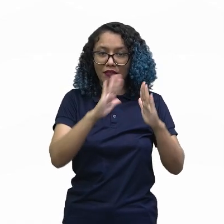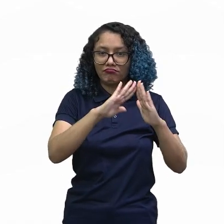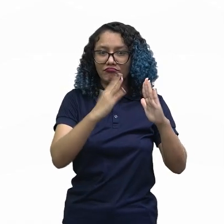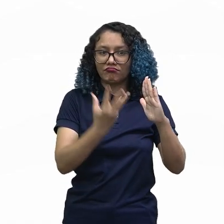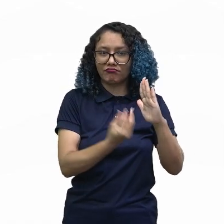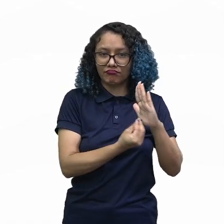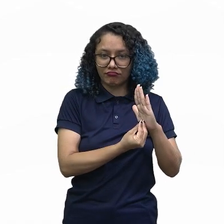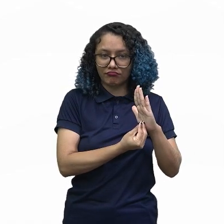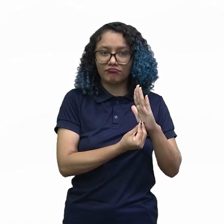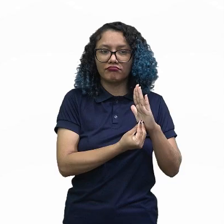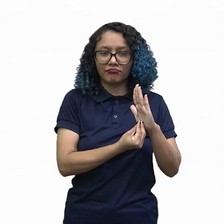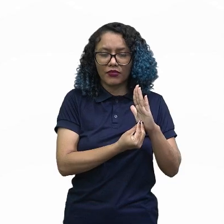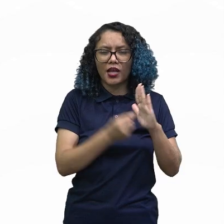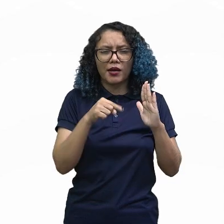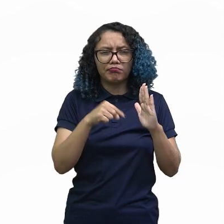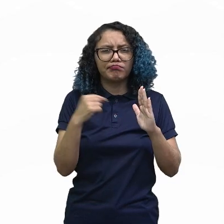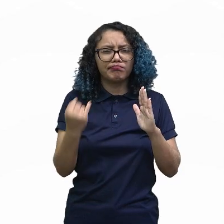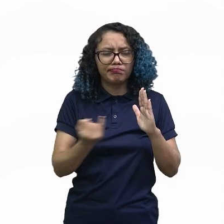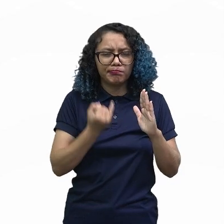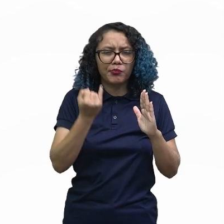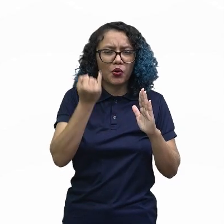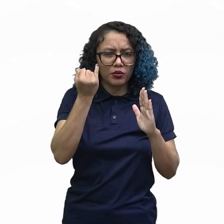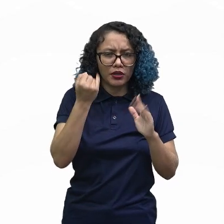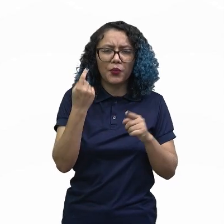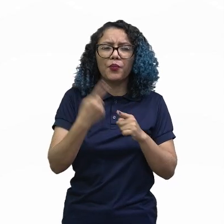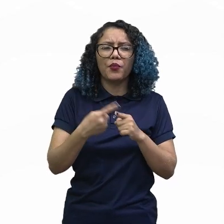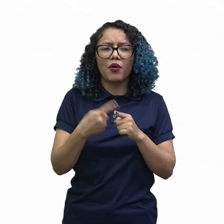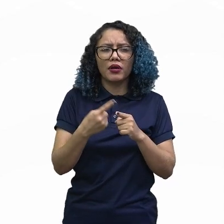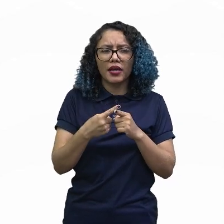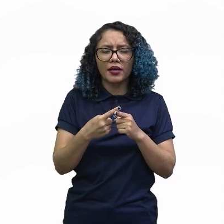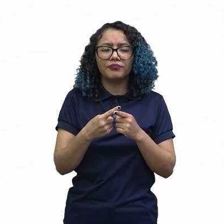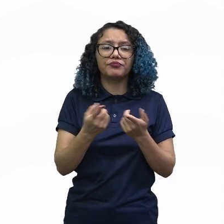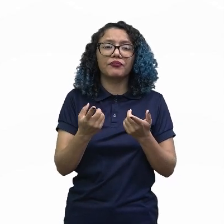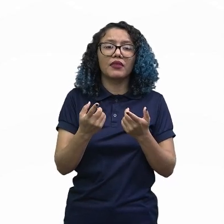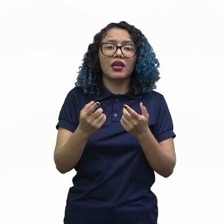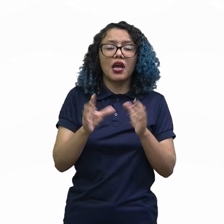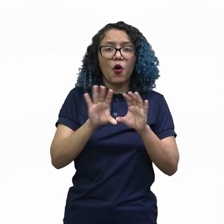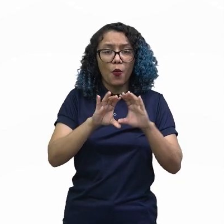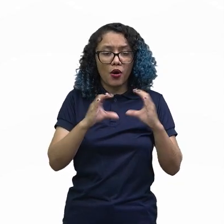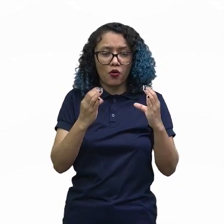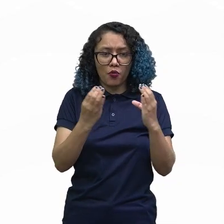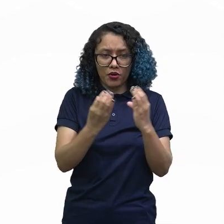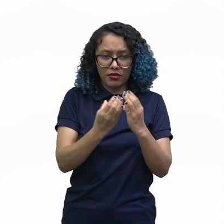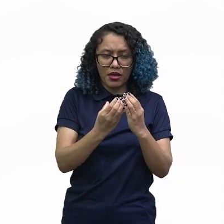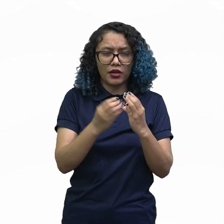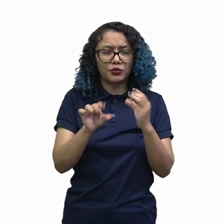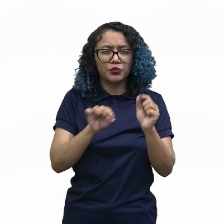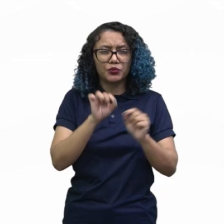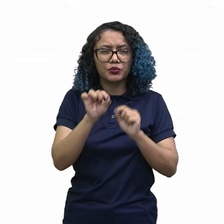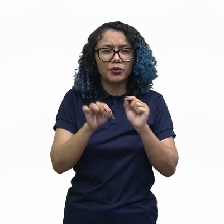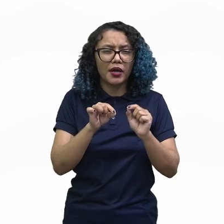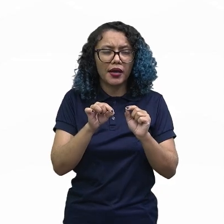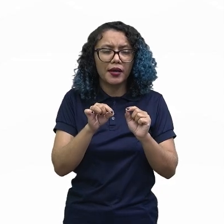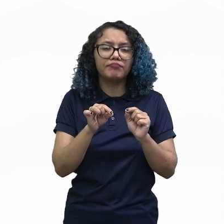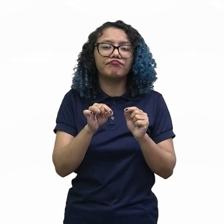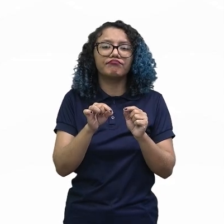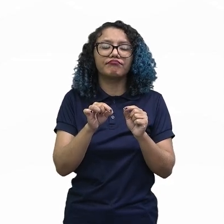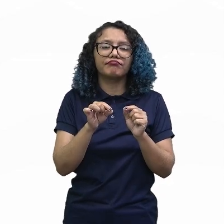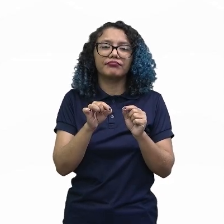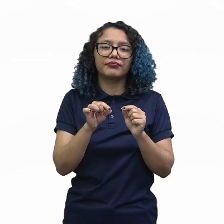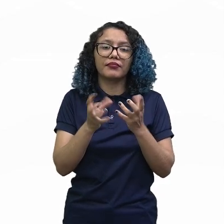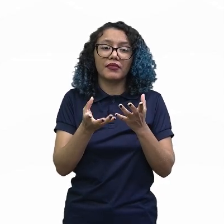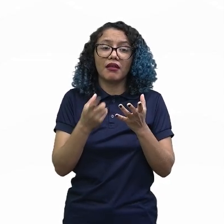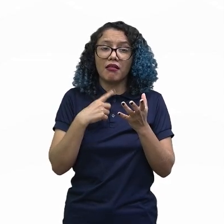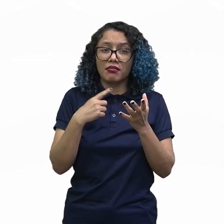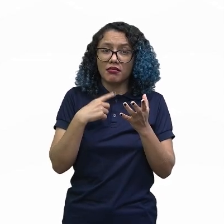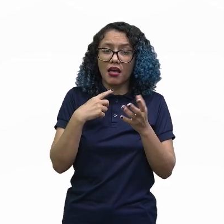aí um dado muito importante, né? Porque essas comunidades que são aquelas formadas